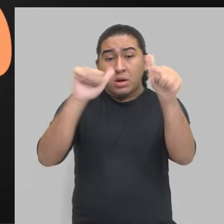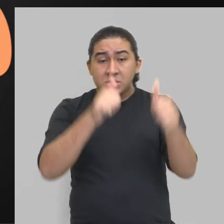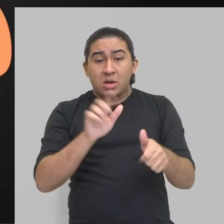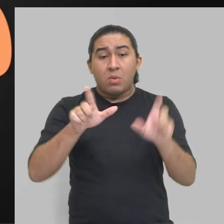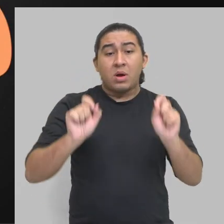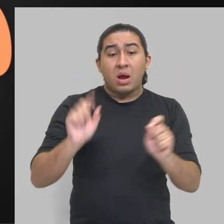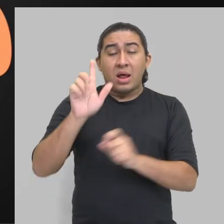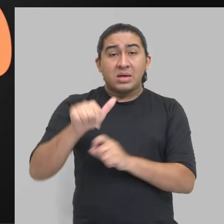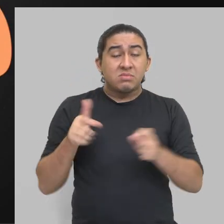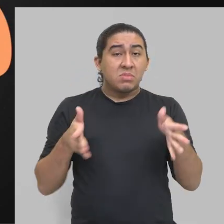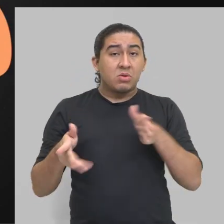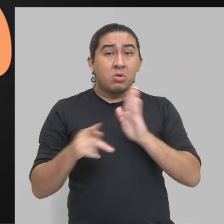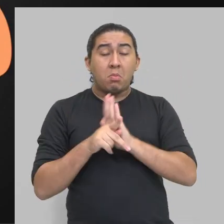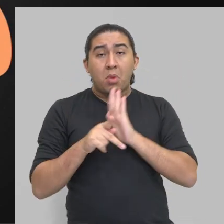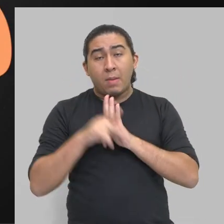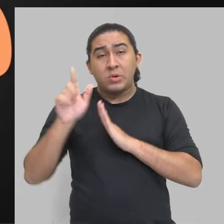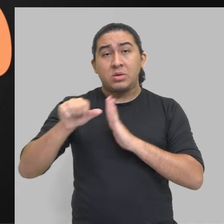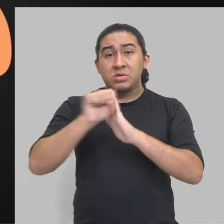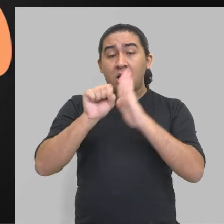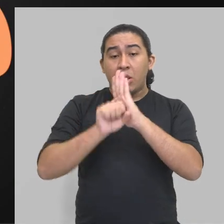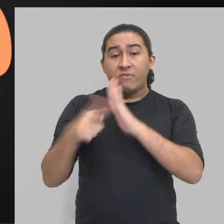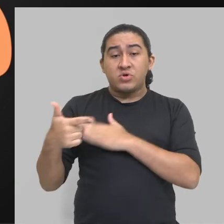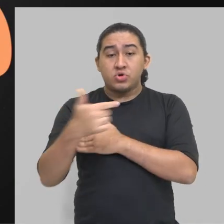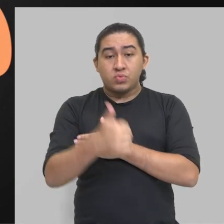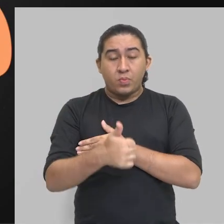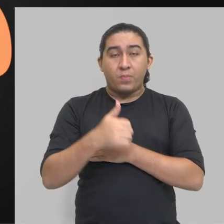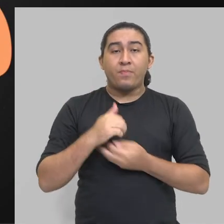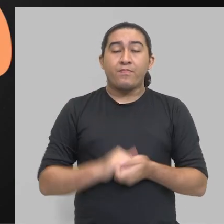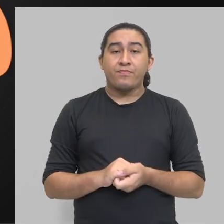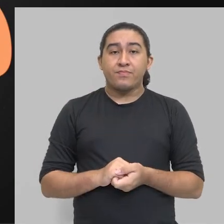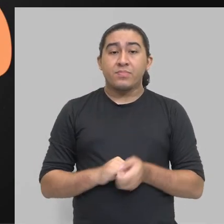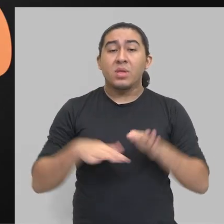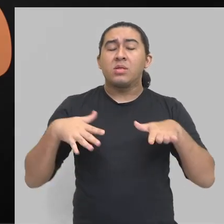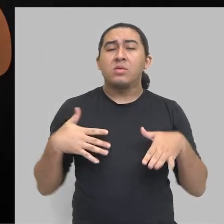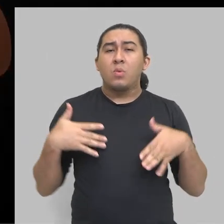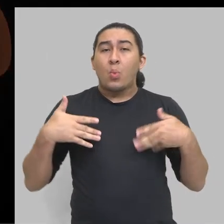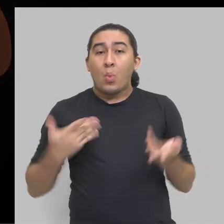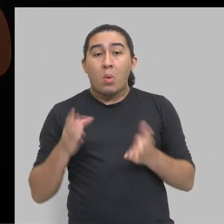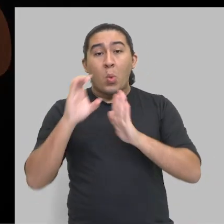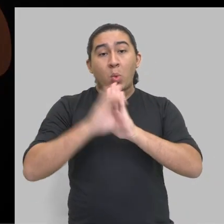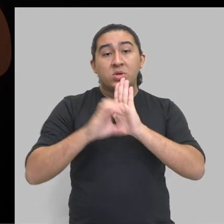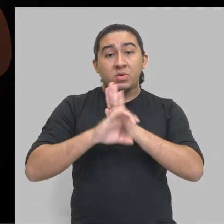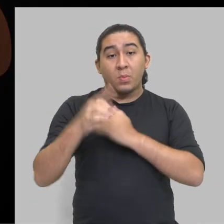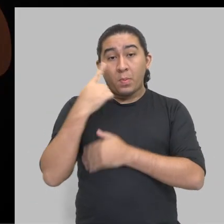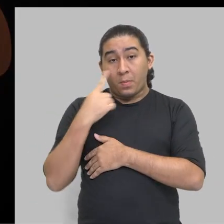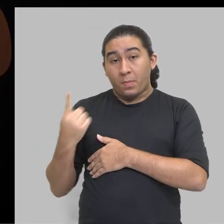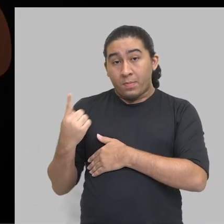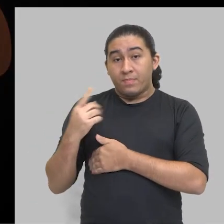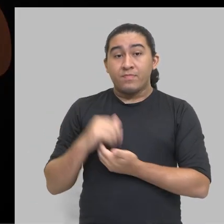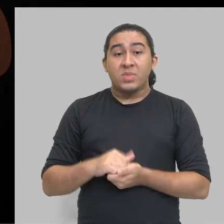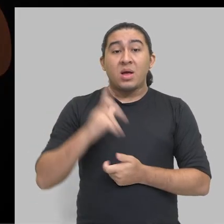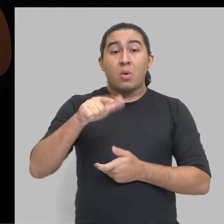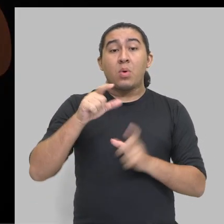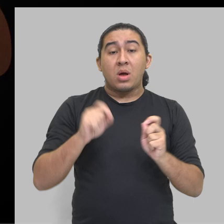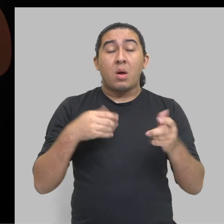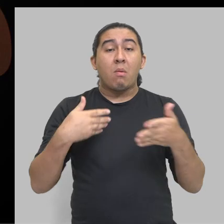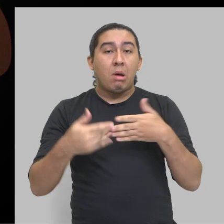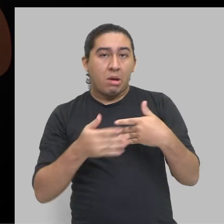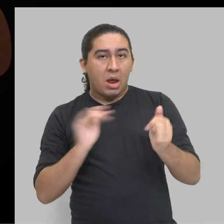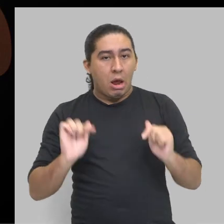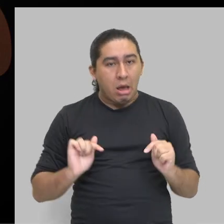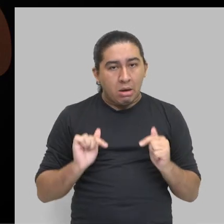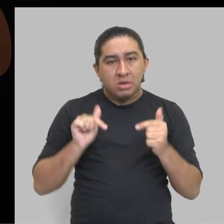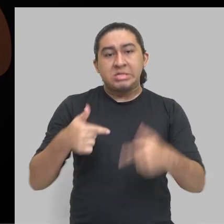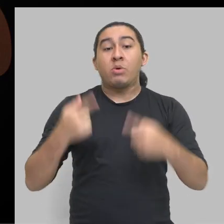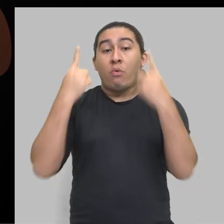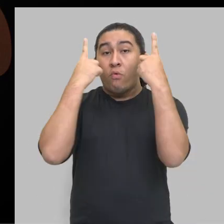era da insegurança no século XXI, Então, qual é o conceito de terrorismo? Terrorismo é qualquer tipo